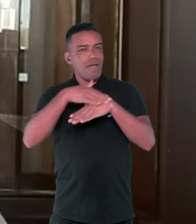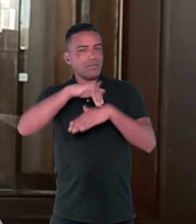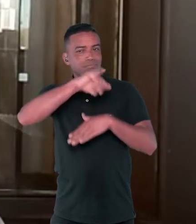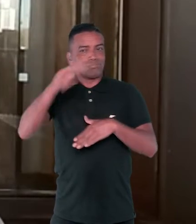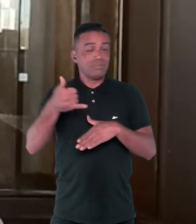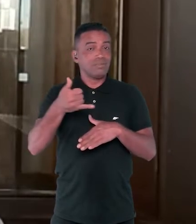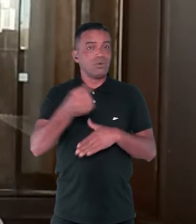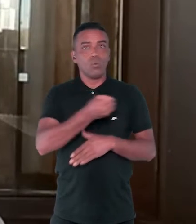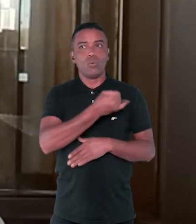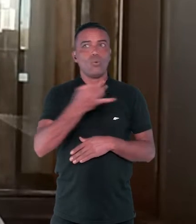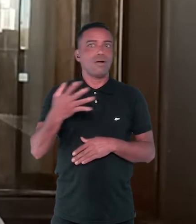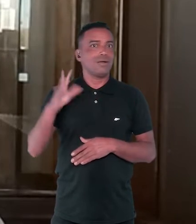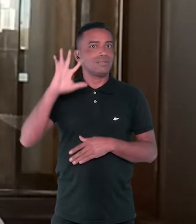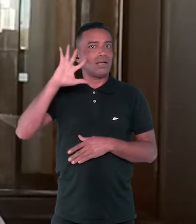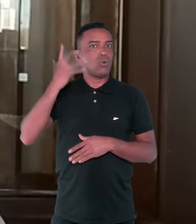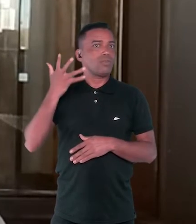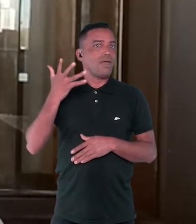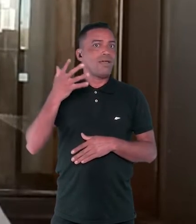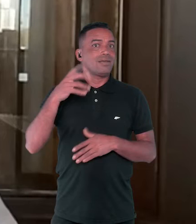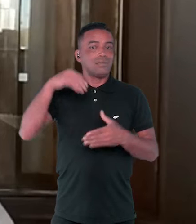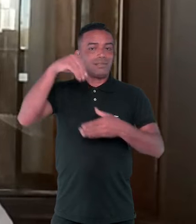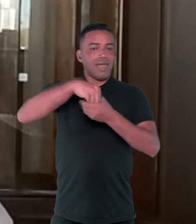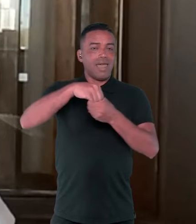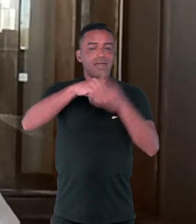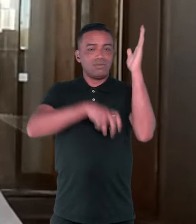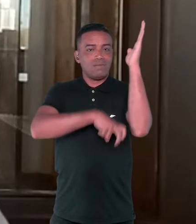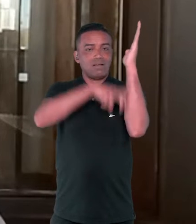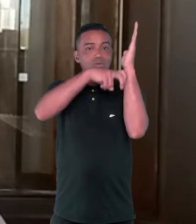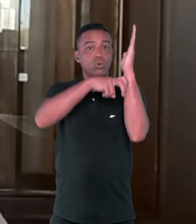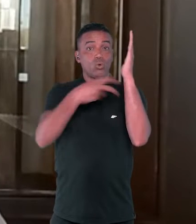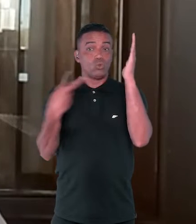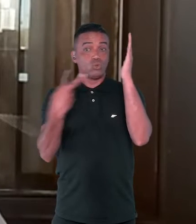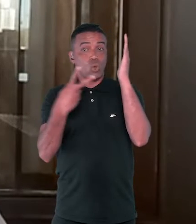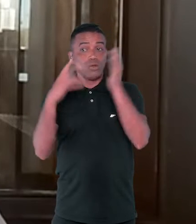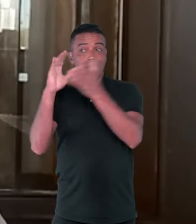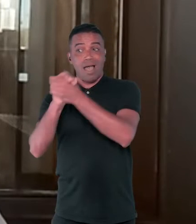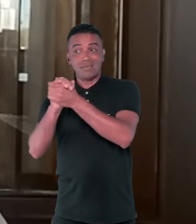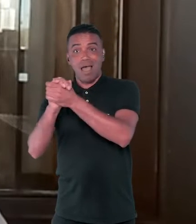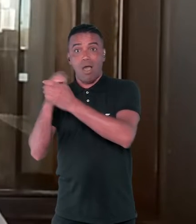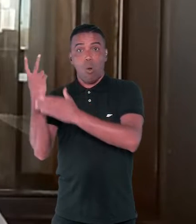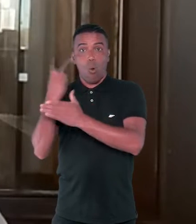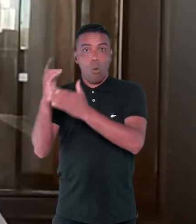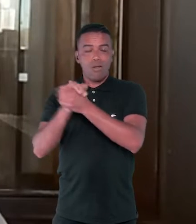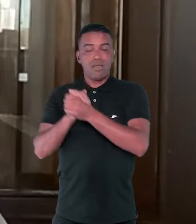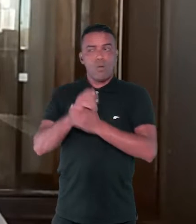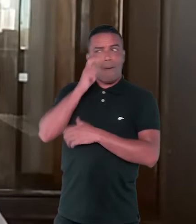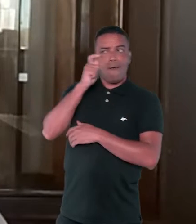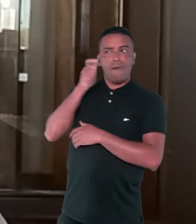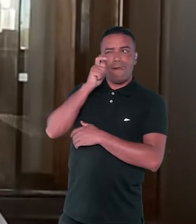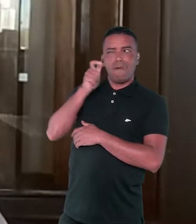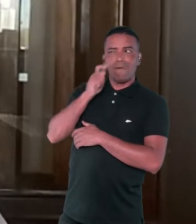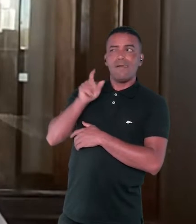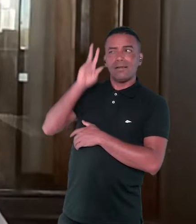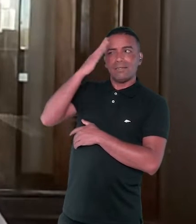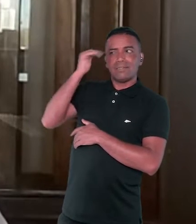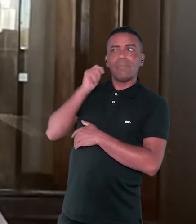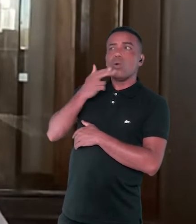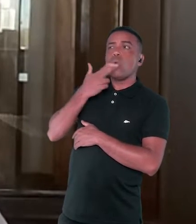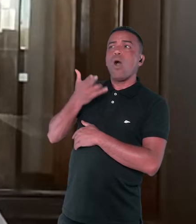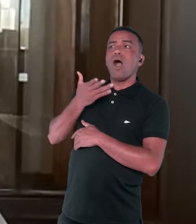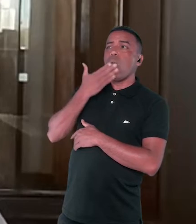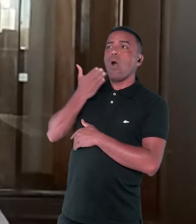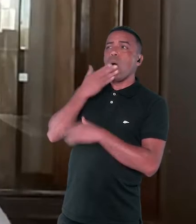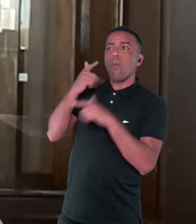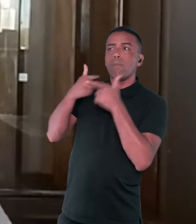Quantas vezes, no elevador, um casal estava brigando e eu curiosíssimo para saber qual que era a razão.